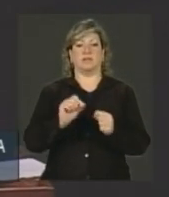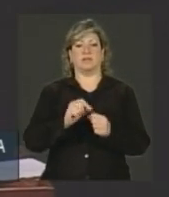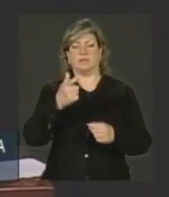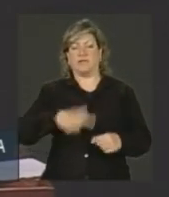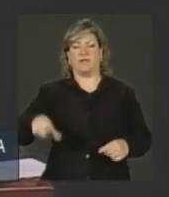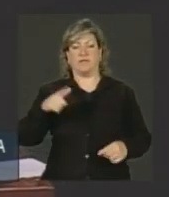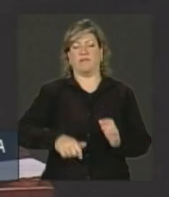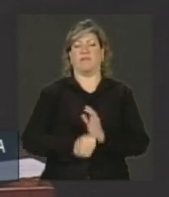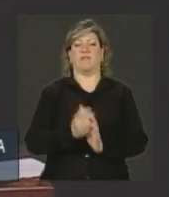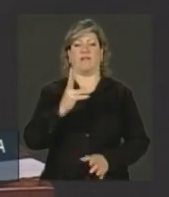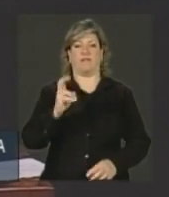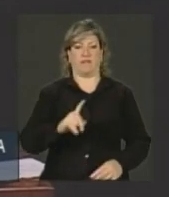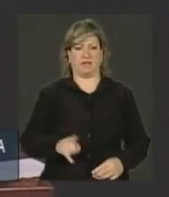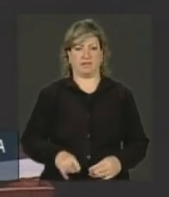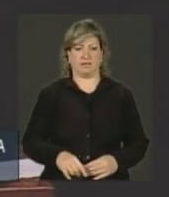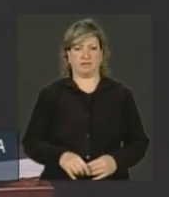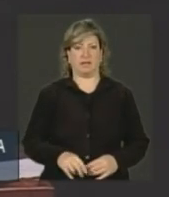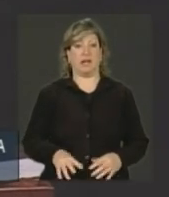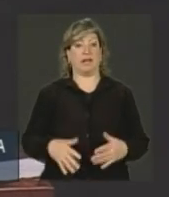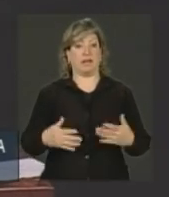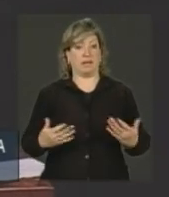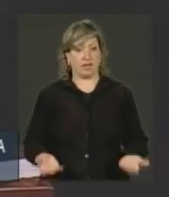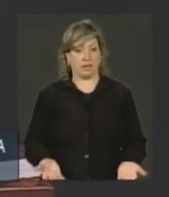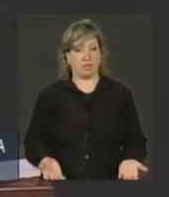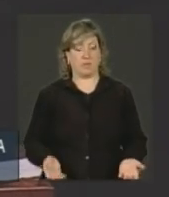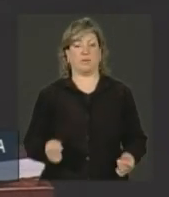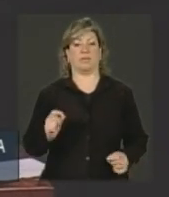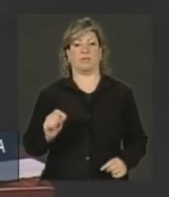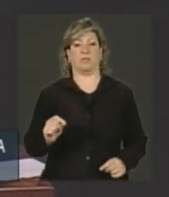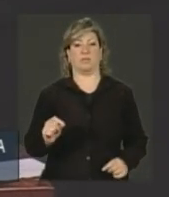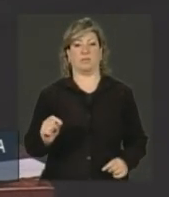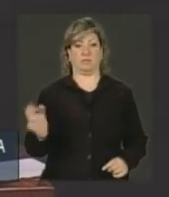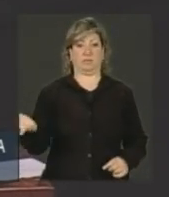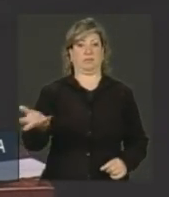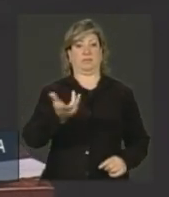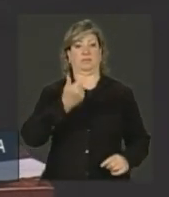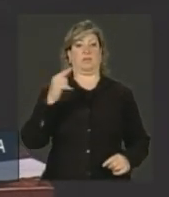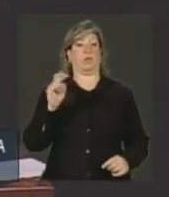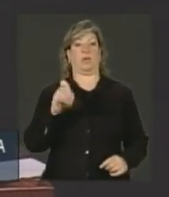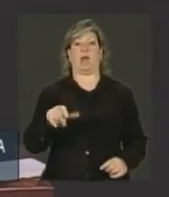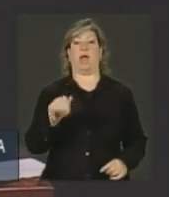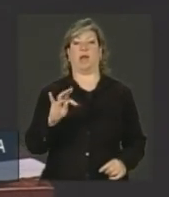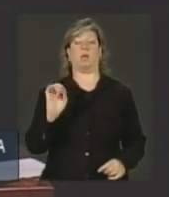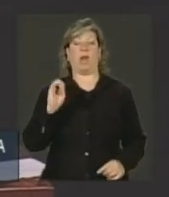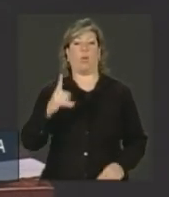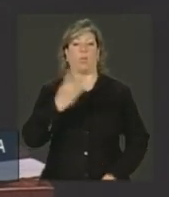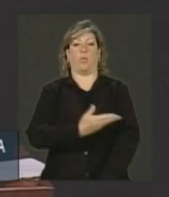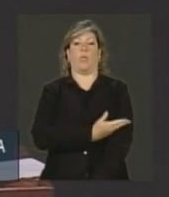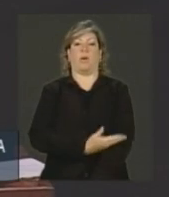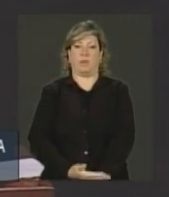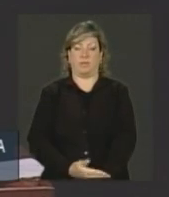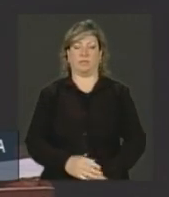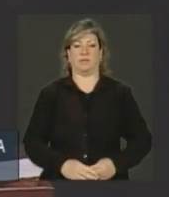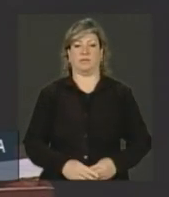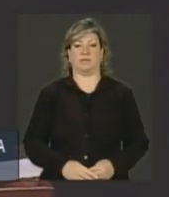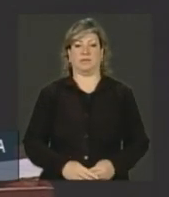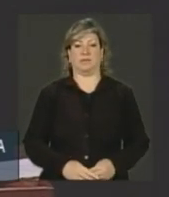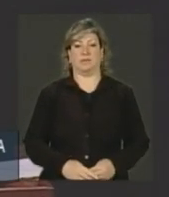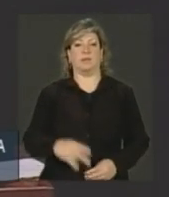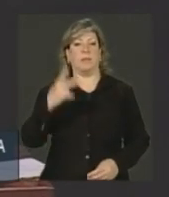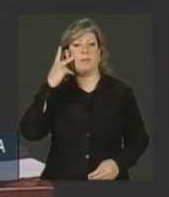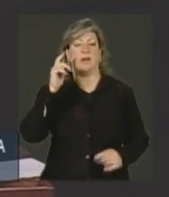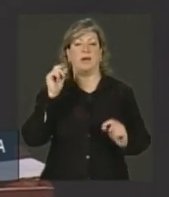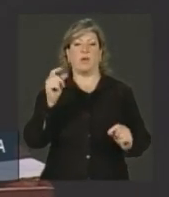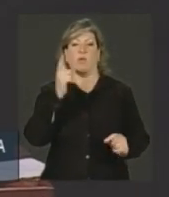vezes. Portanto, a excelência não é um ato, mas um hábito. Para celebrar a excelência